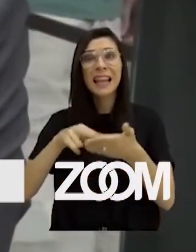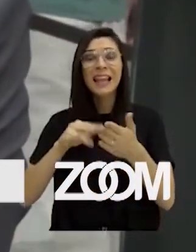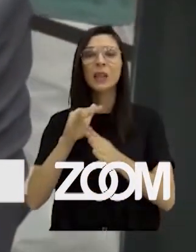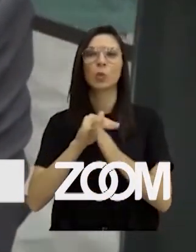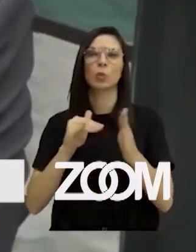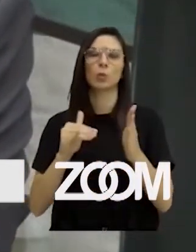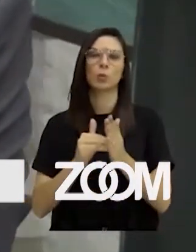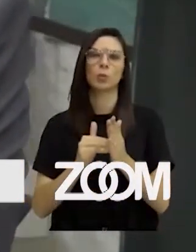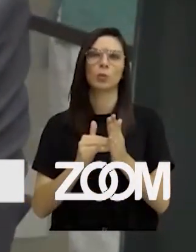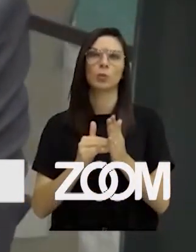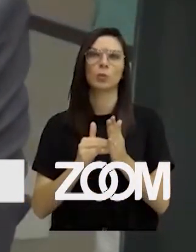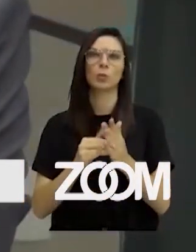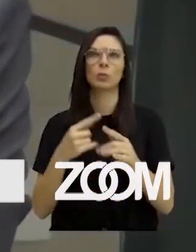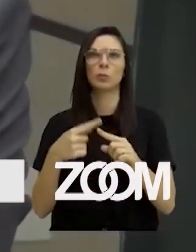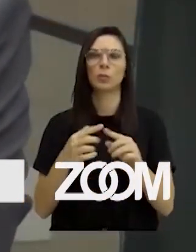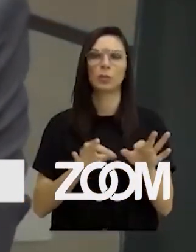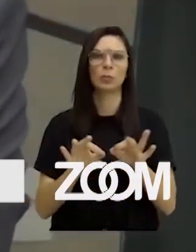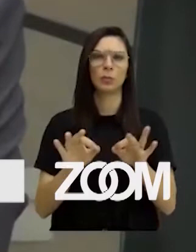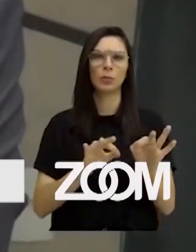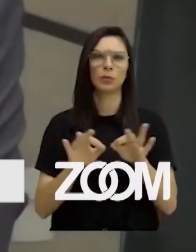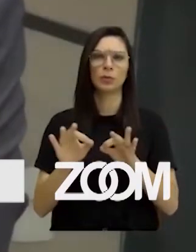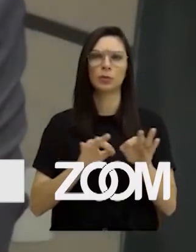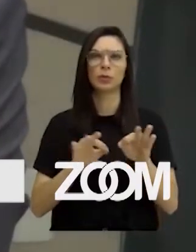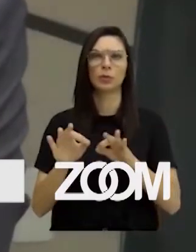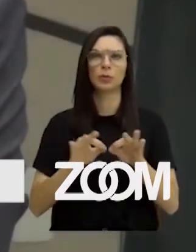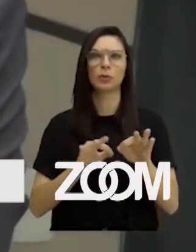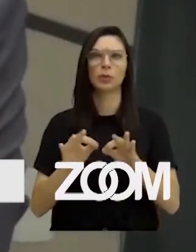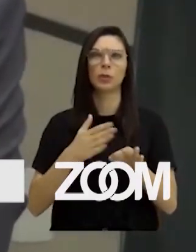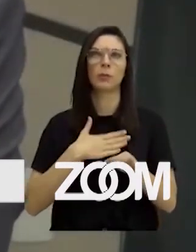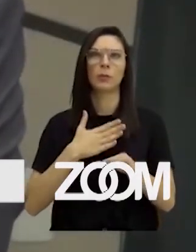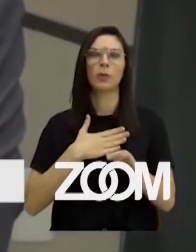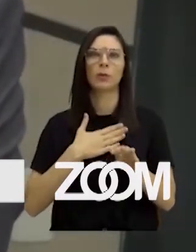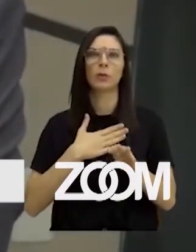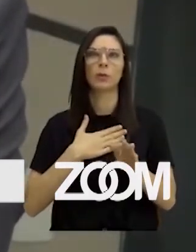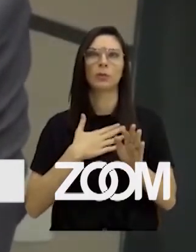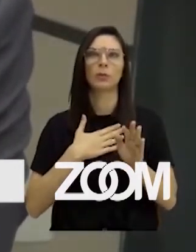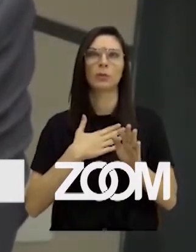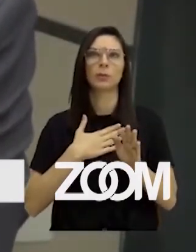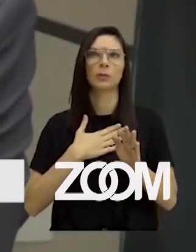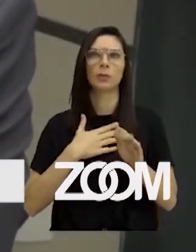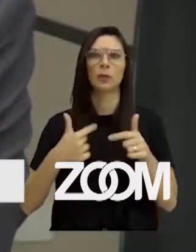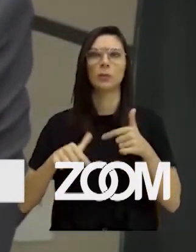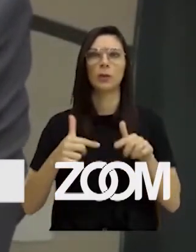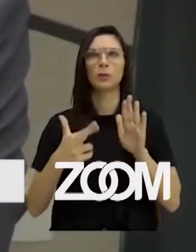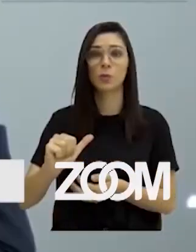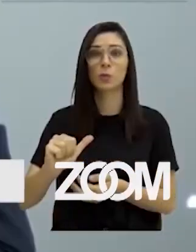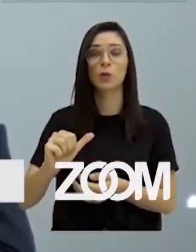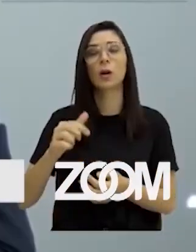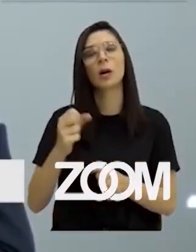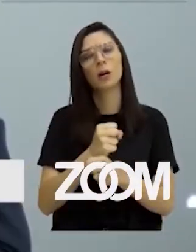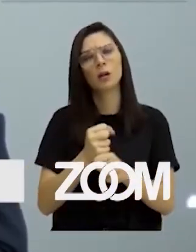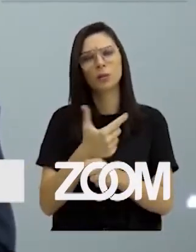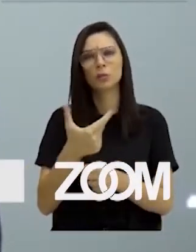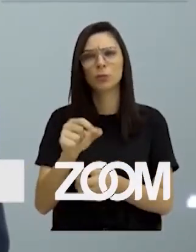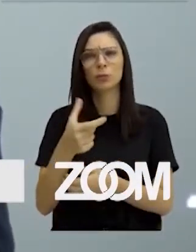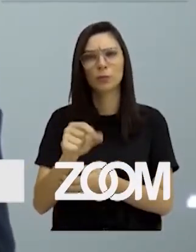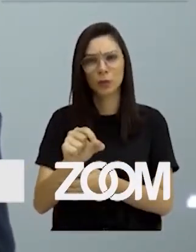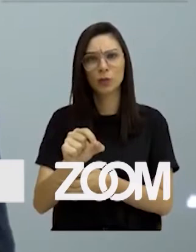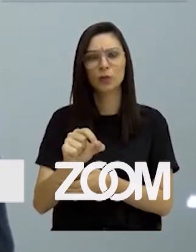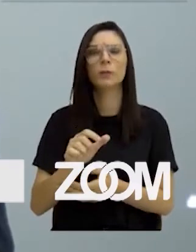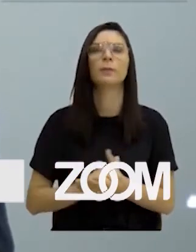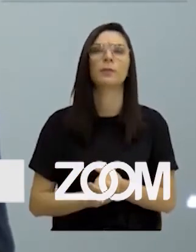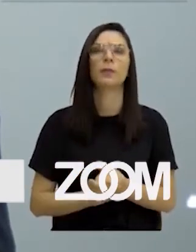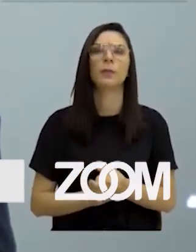a respeito das contas do governo municipal de 2018, alegando que não teve tempo de ler o documento. Em contrapartida, Pierre afirma